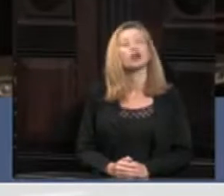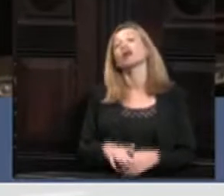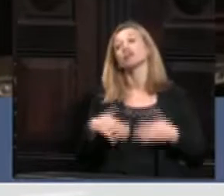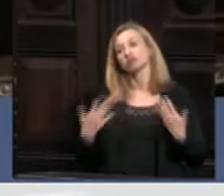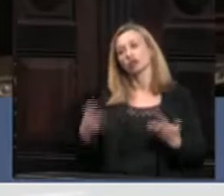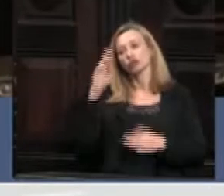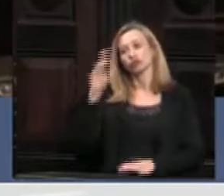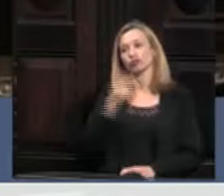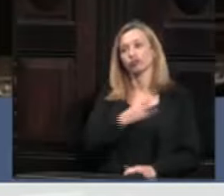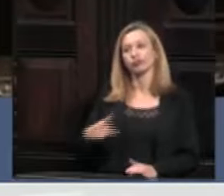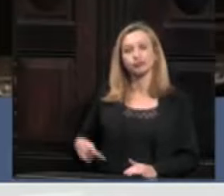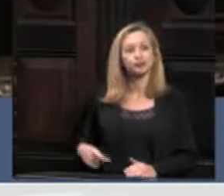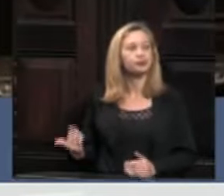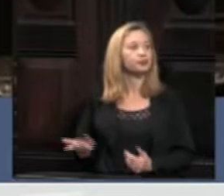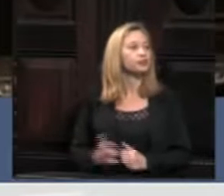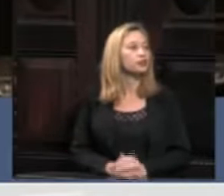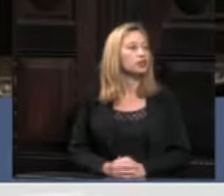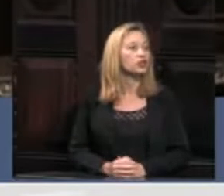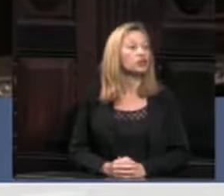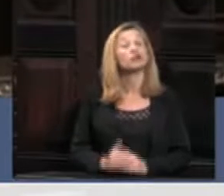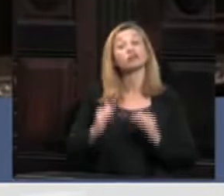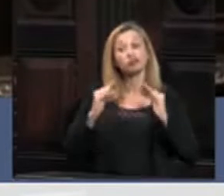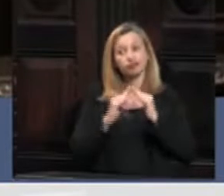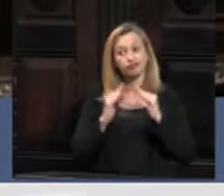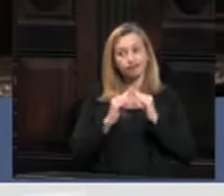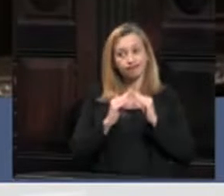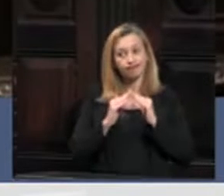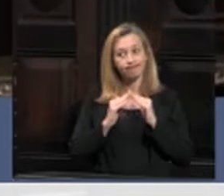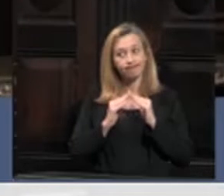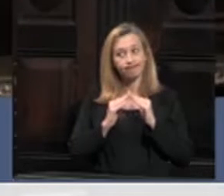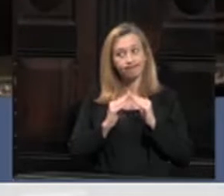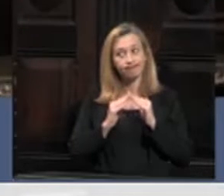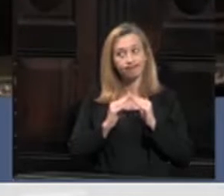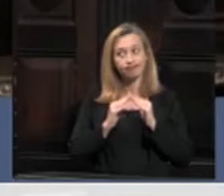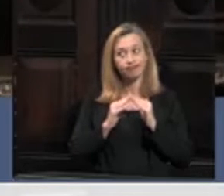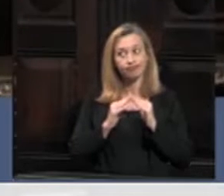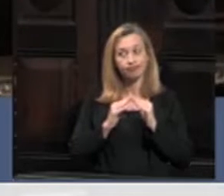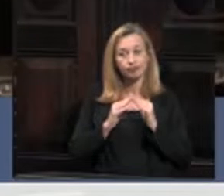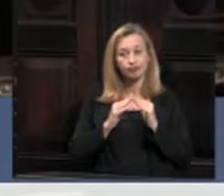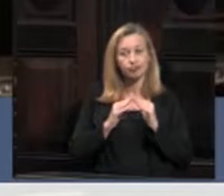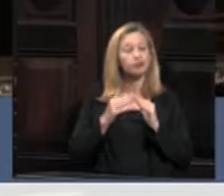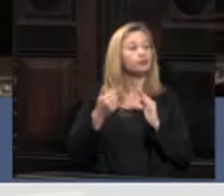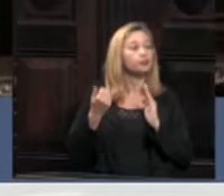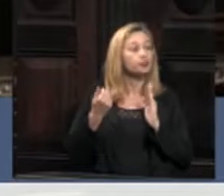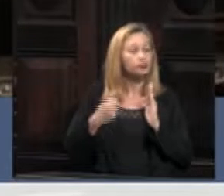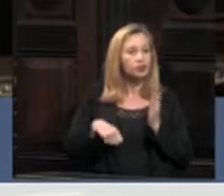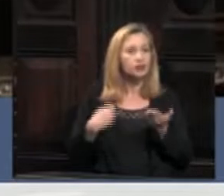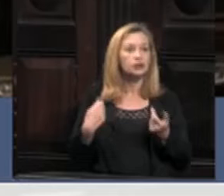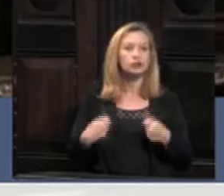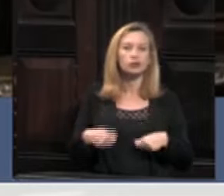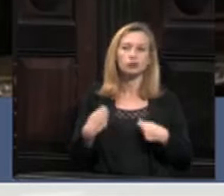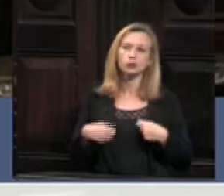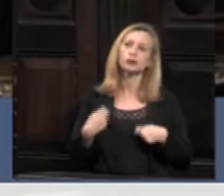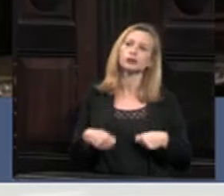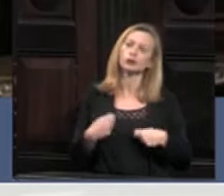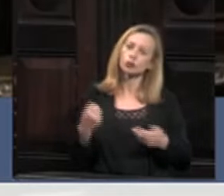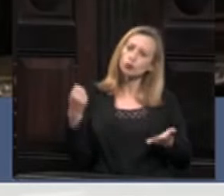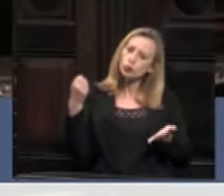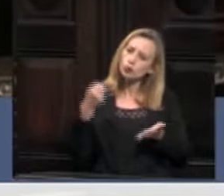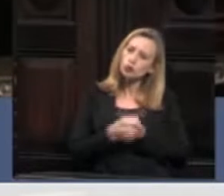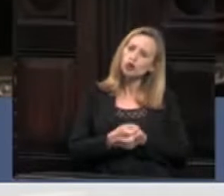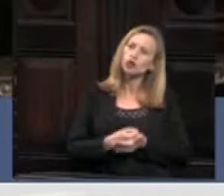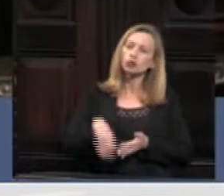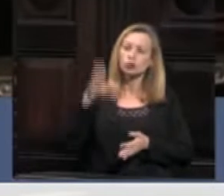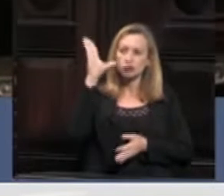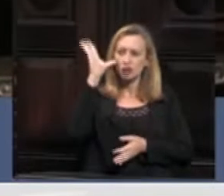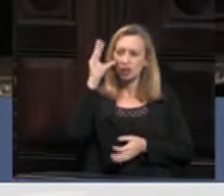senhor presidente, esta casa tem que contribuir com os interesses